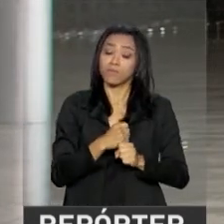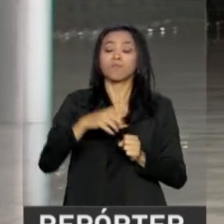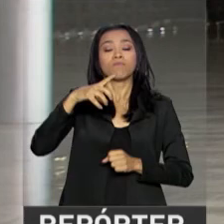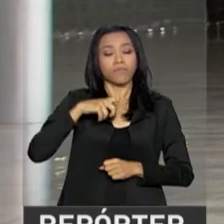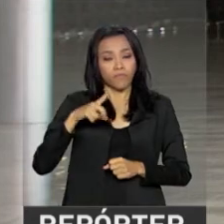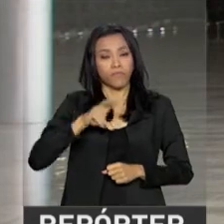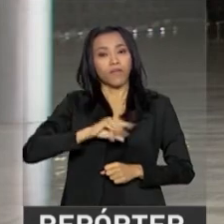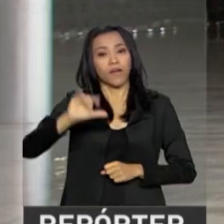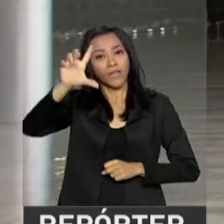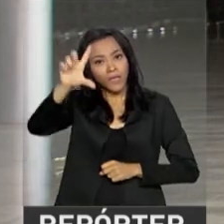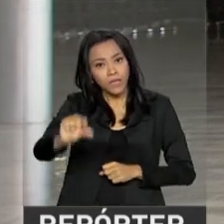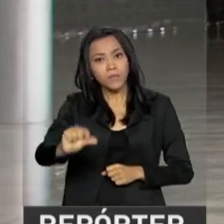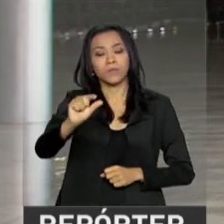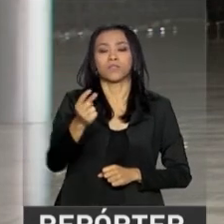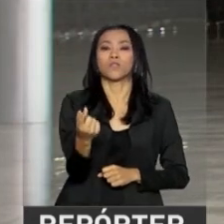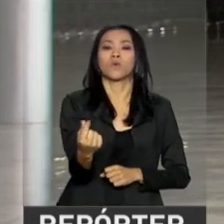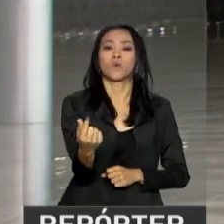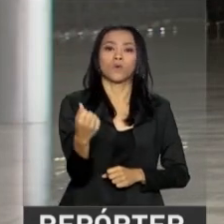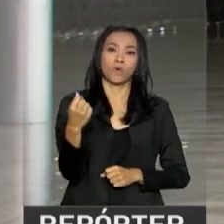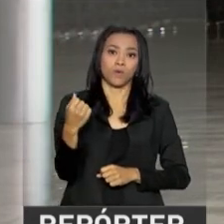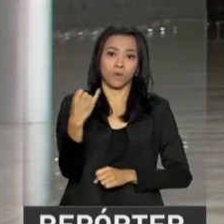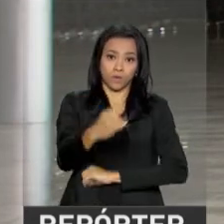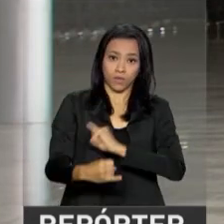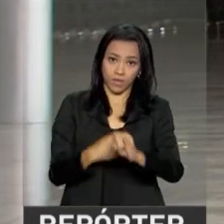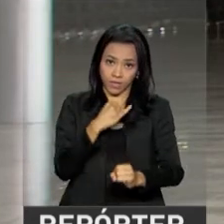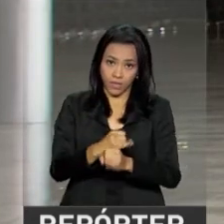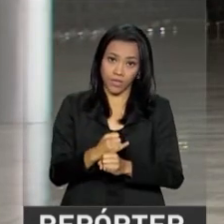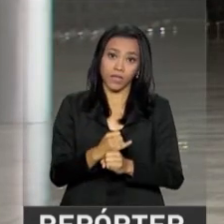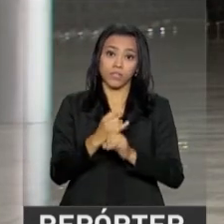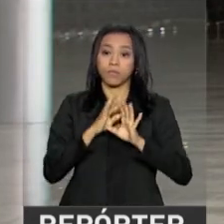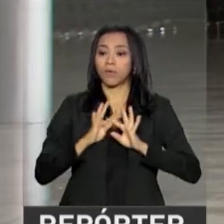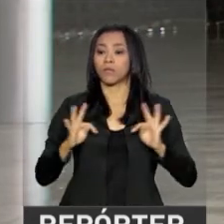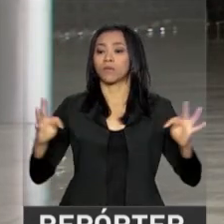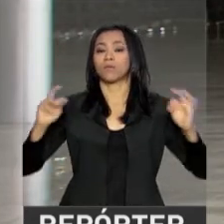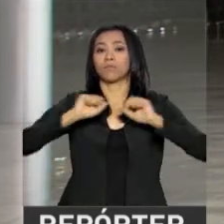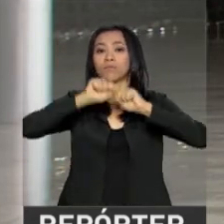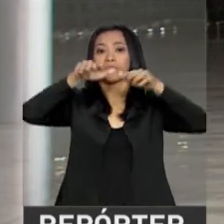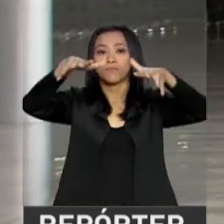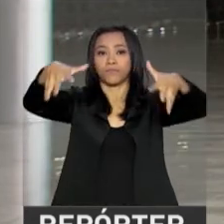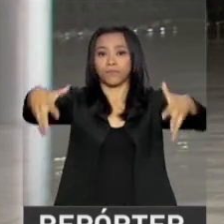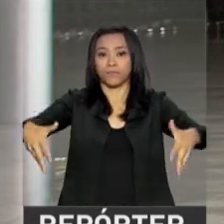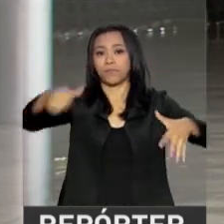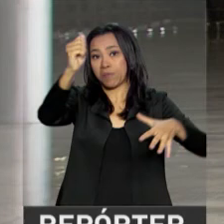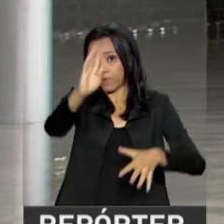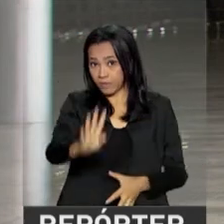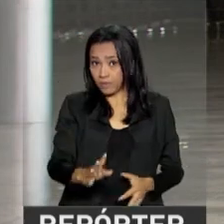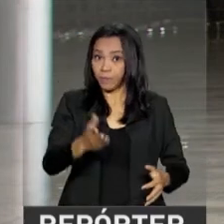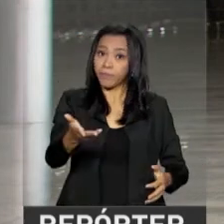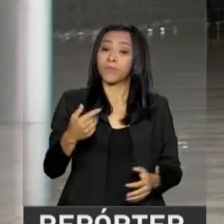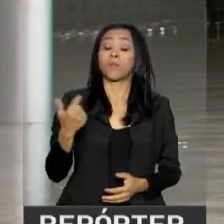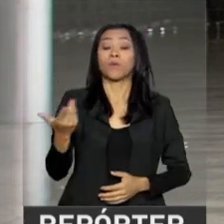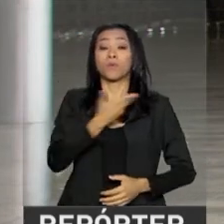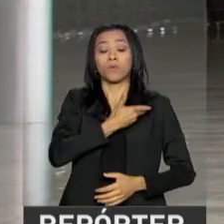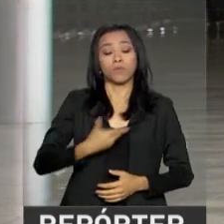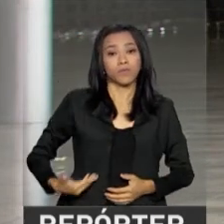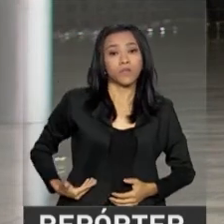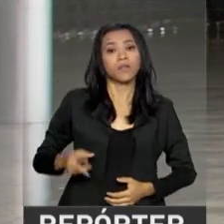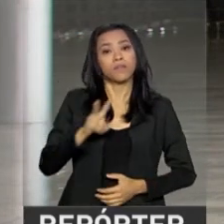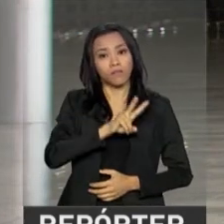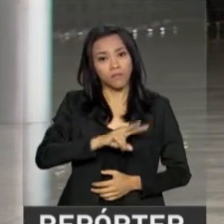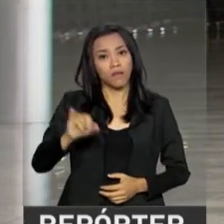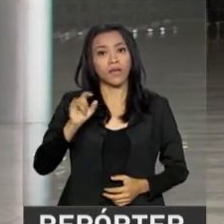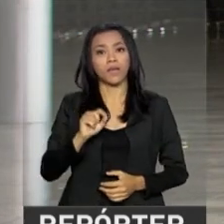as cidades participantes do programa internet para todos o governo estima que sejam instalados cerca de